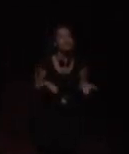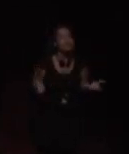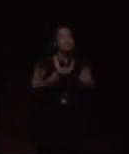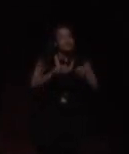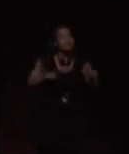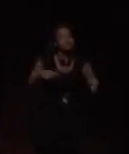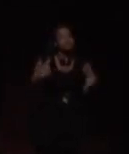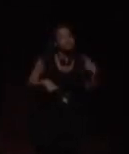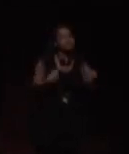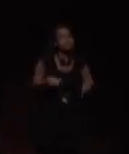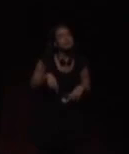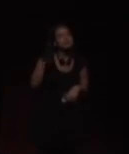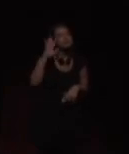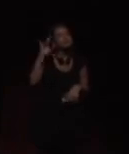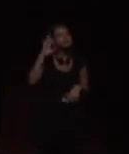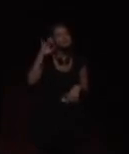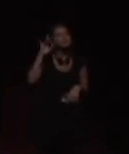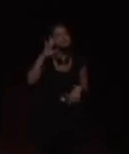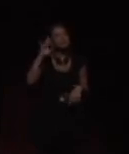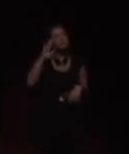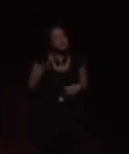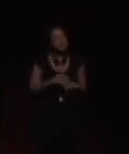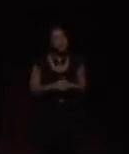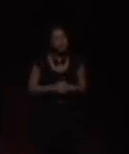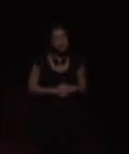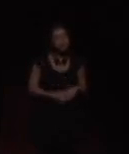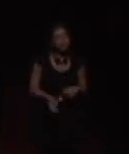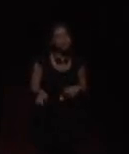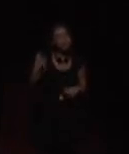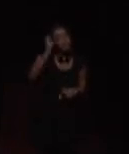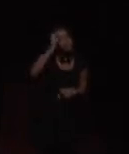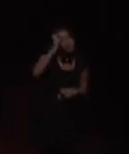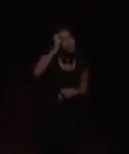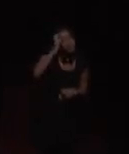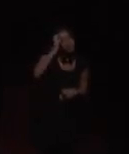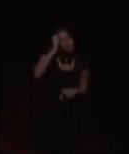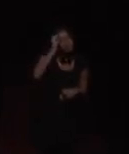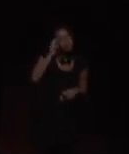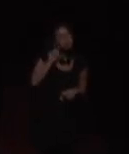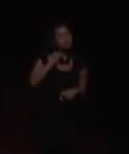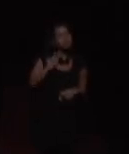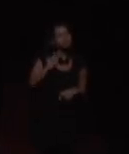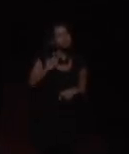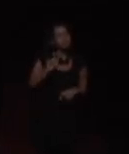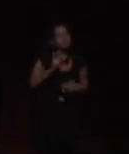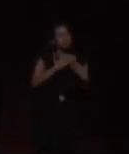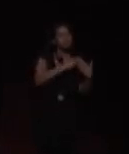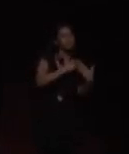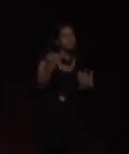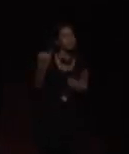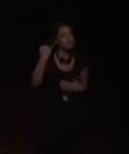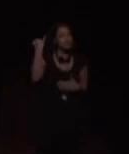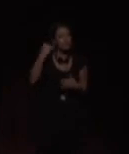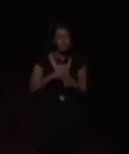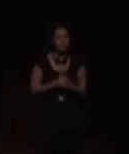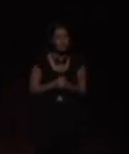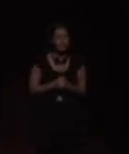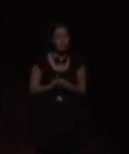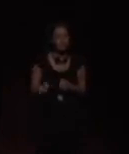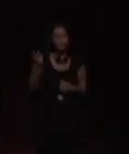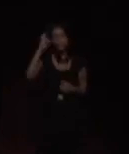pensando no papel da cultura. Na verdade, o que entendemos por